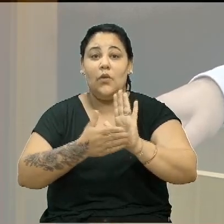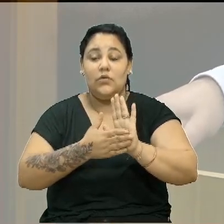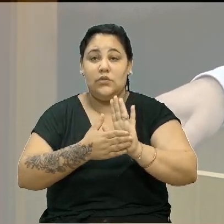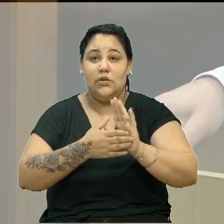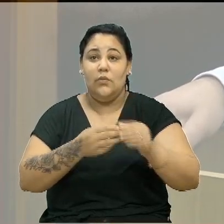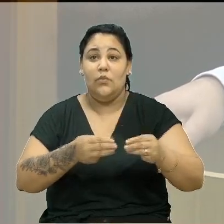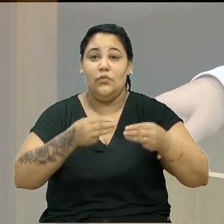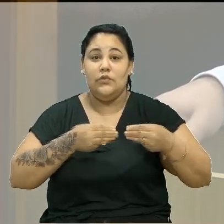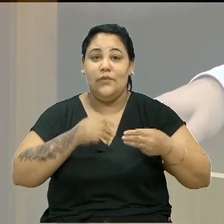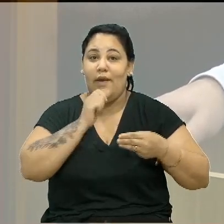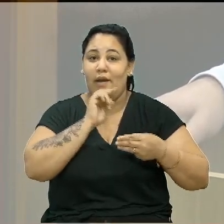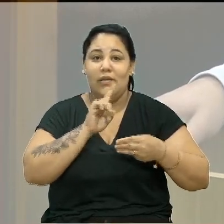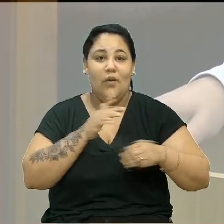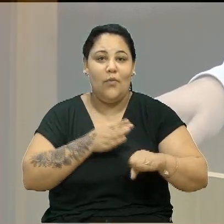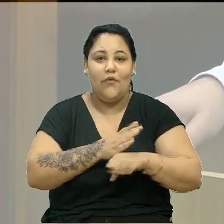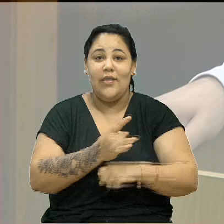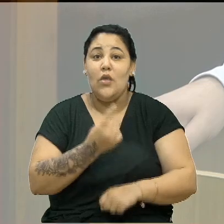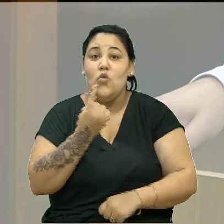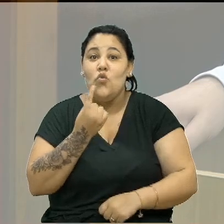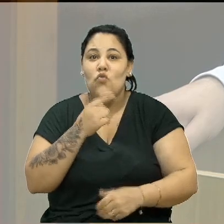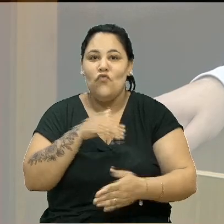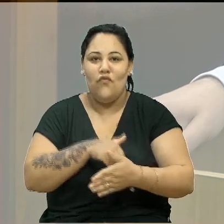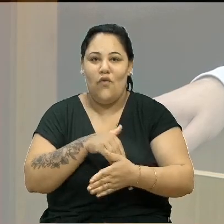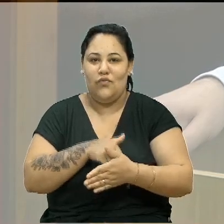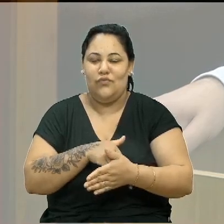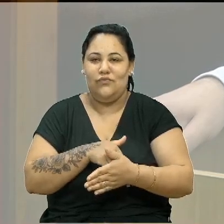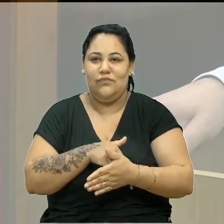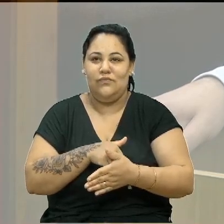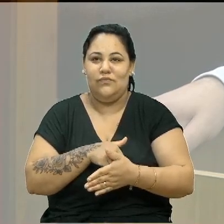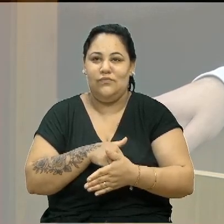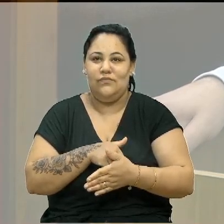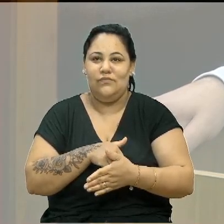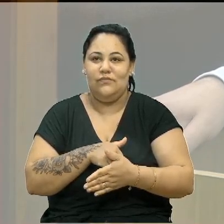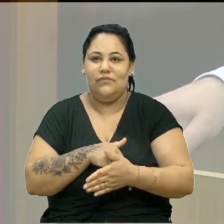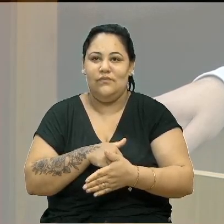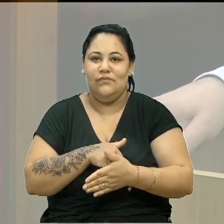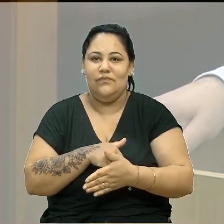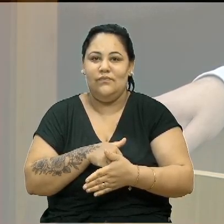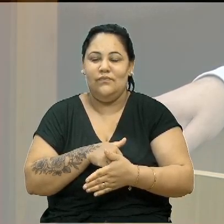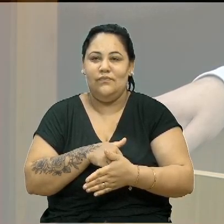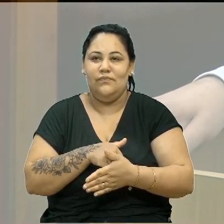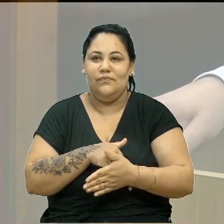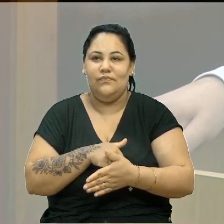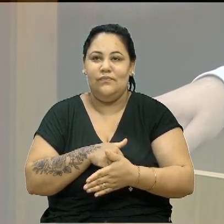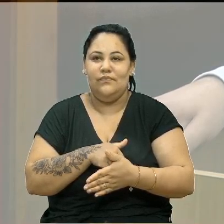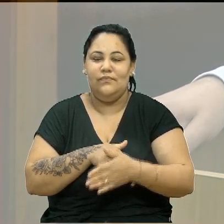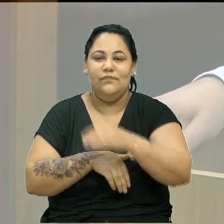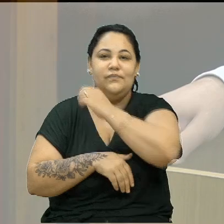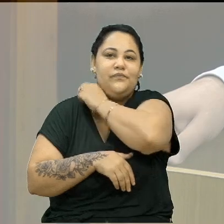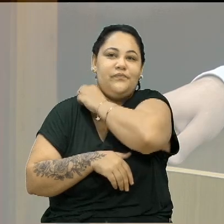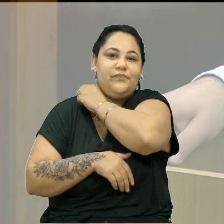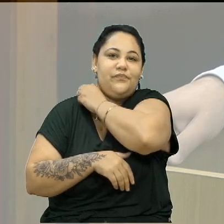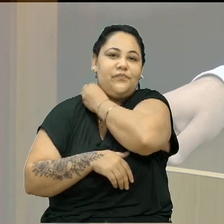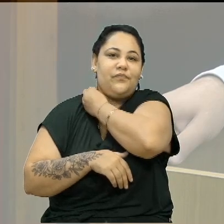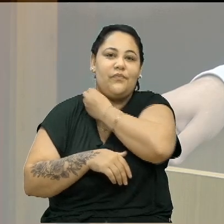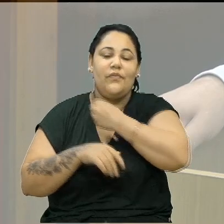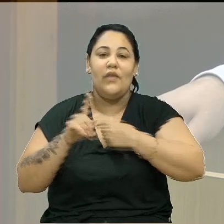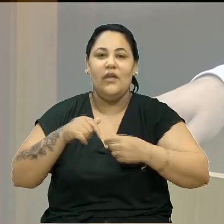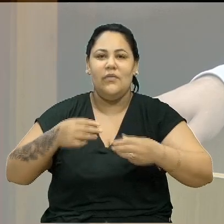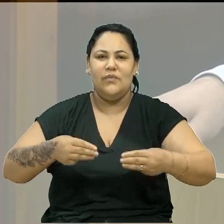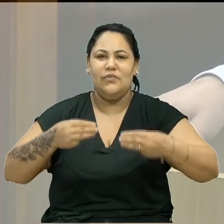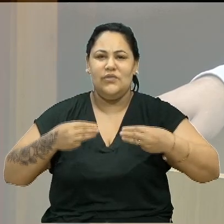foi aprovada por um voto. E era uma moção de desagravo a